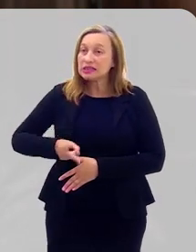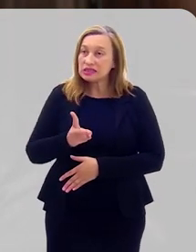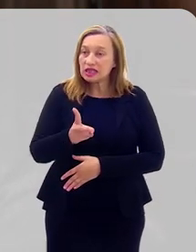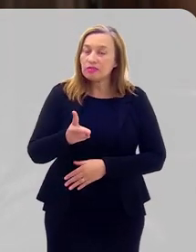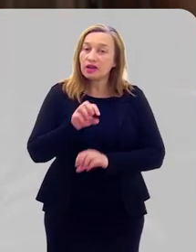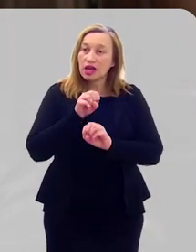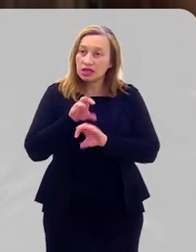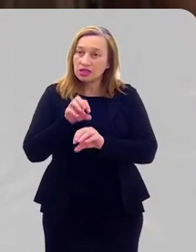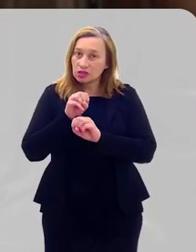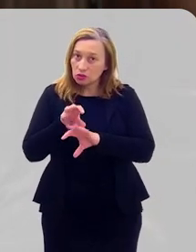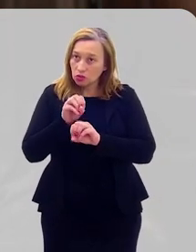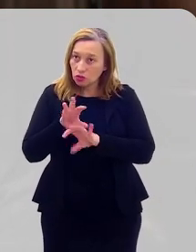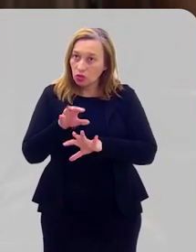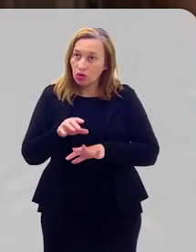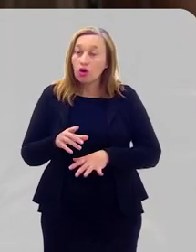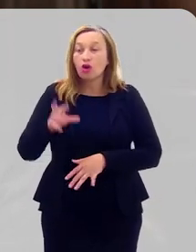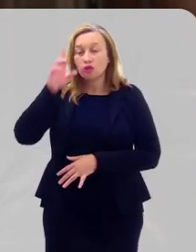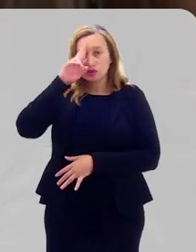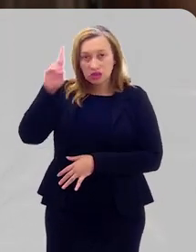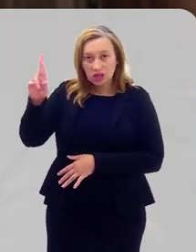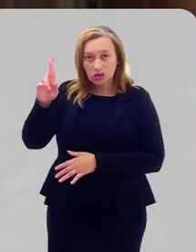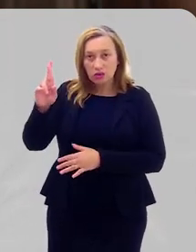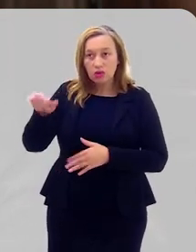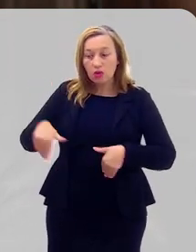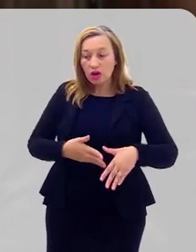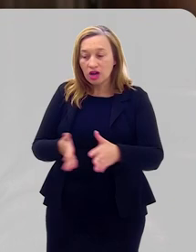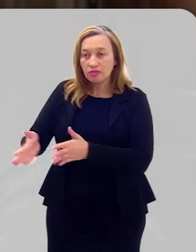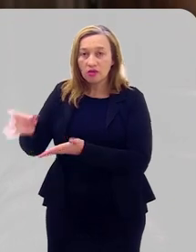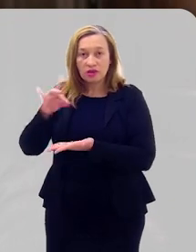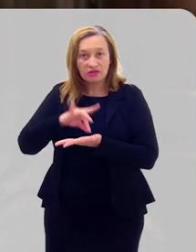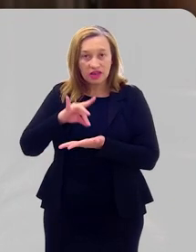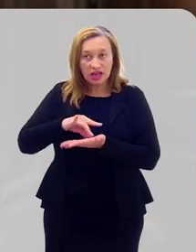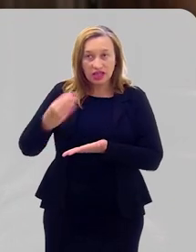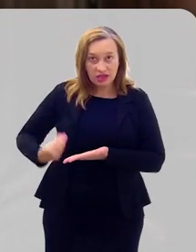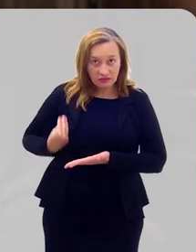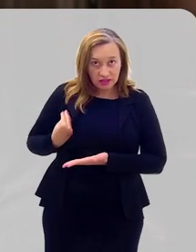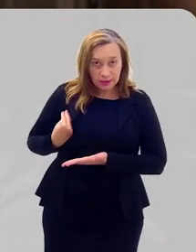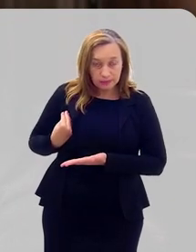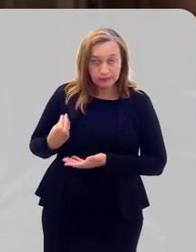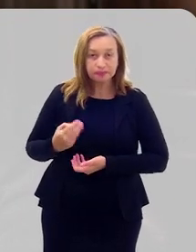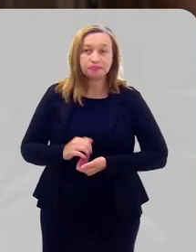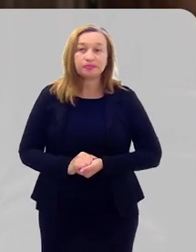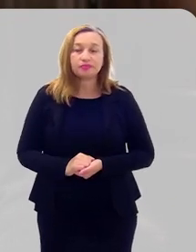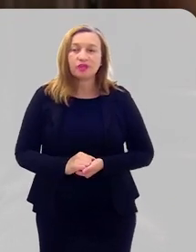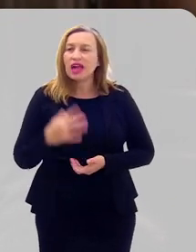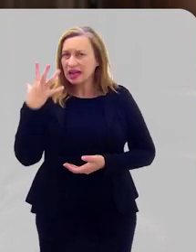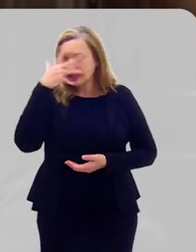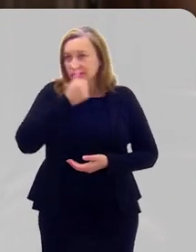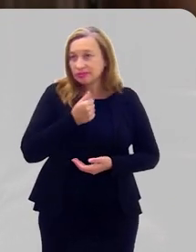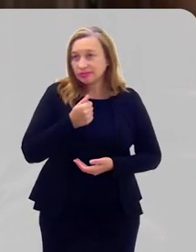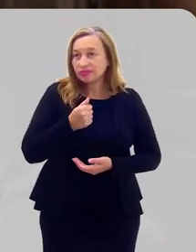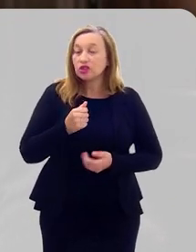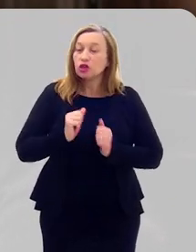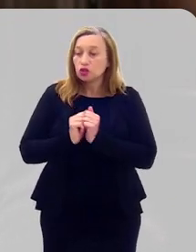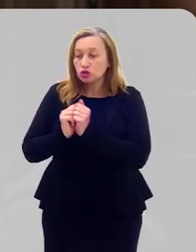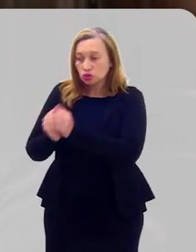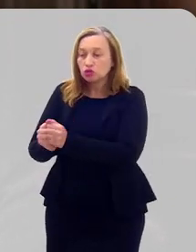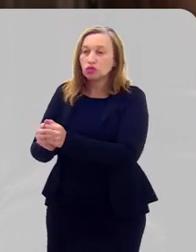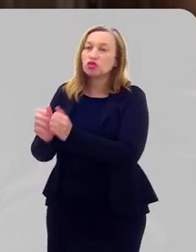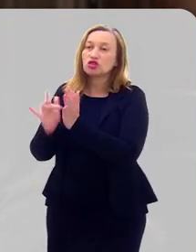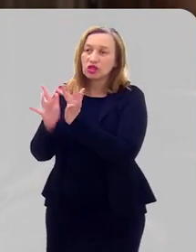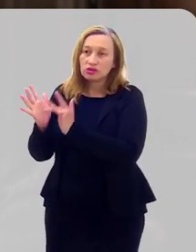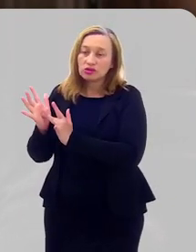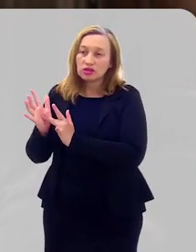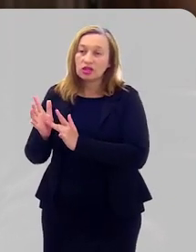a todos nós, como filhos, o seguinte: olha, o Senhor é o caminho, a verdade e a vida. Jesus. Coisa linda. Fica nele.